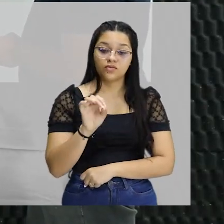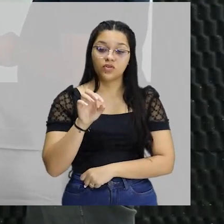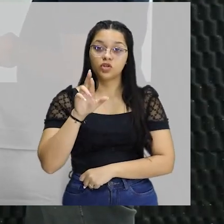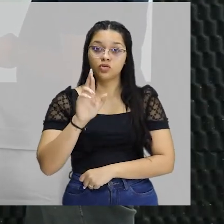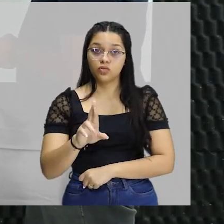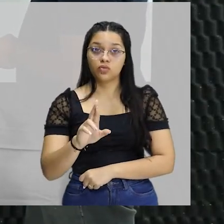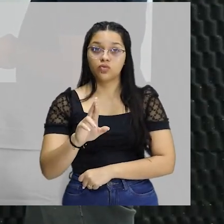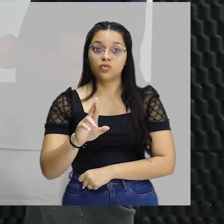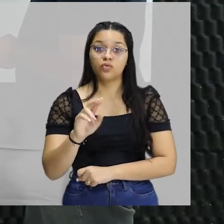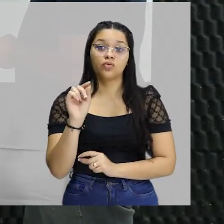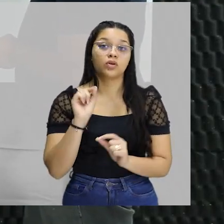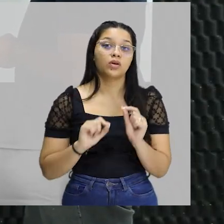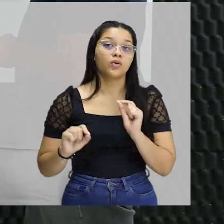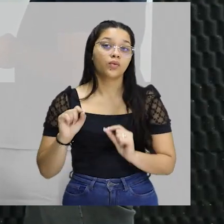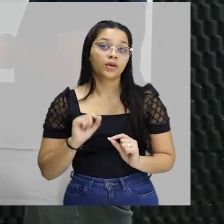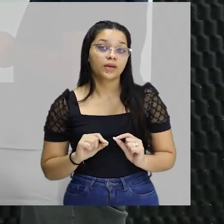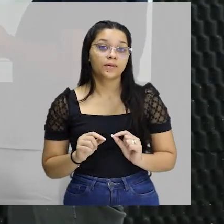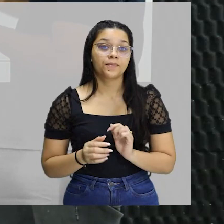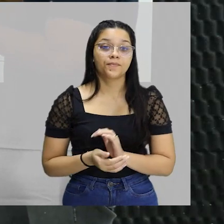restante, é o vetor